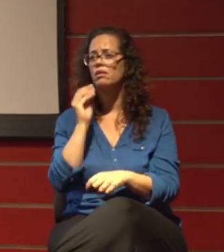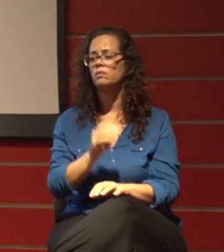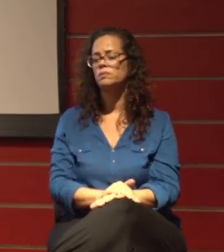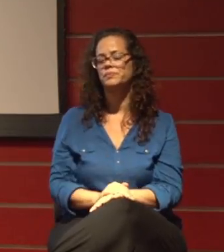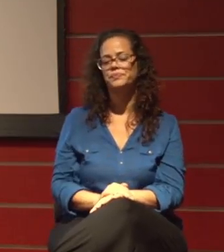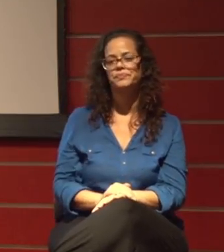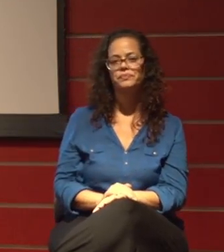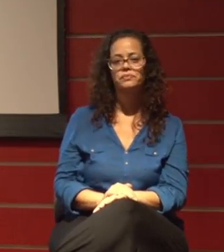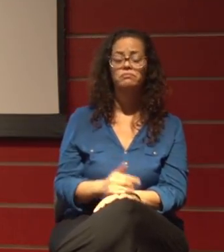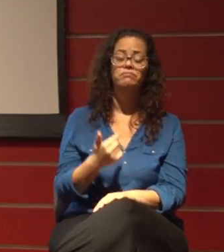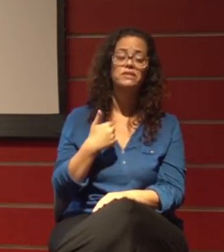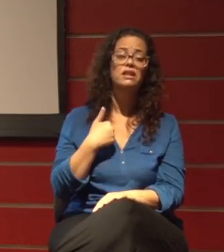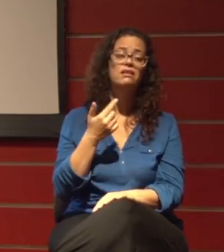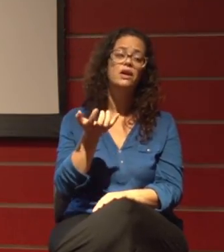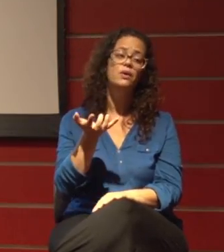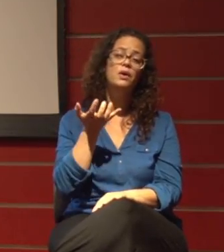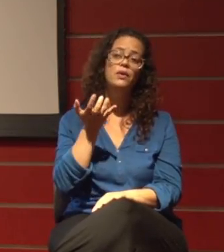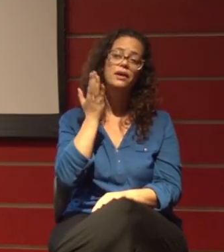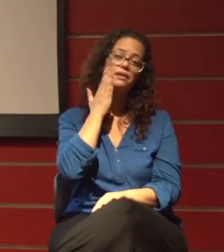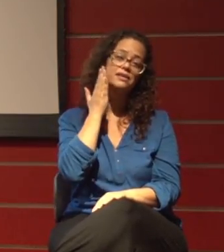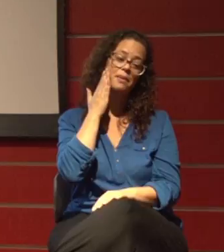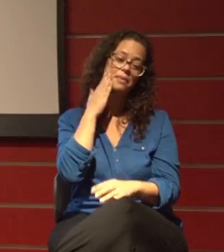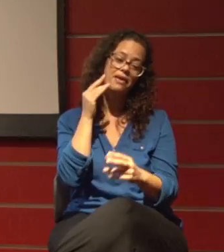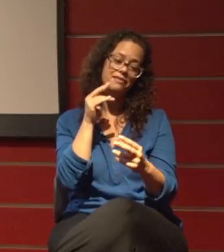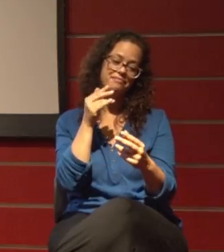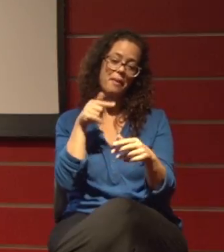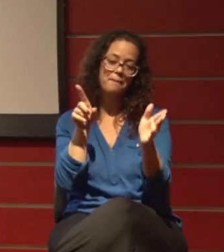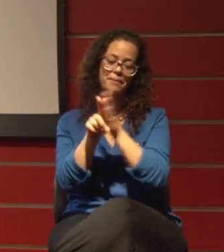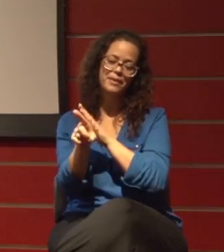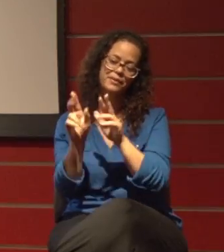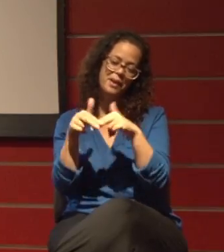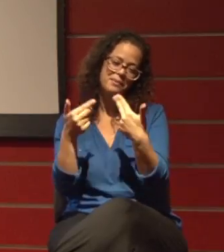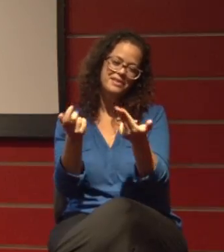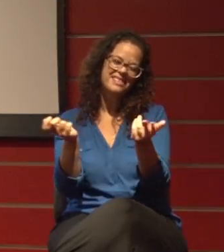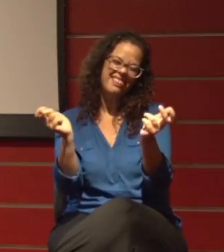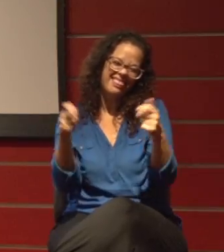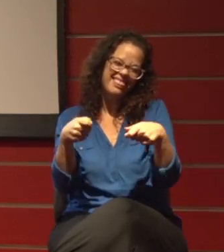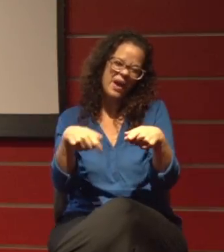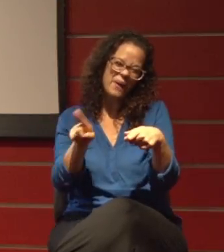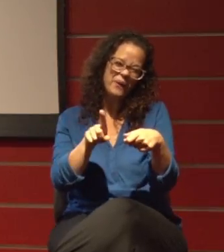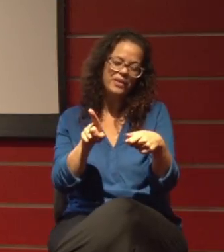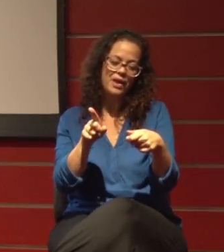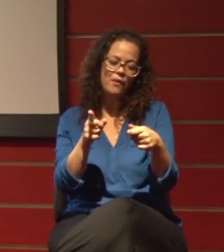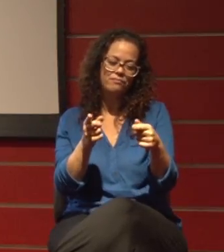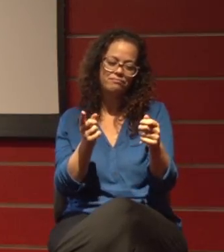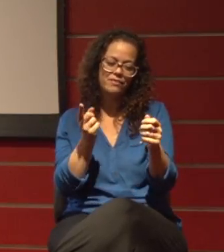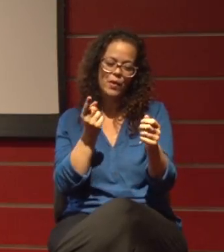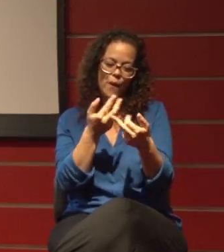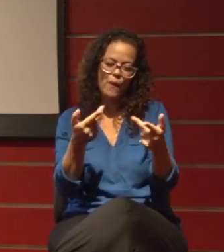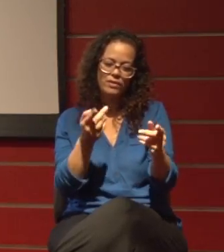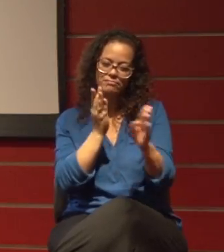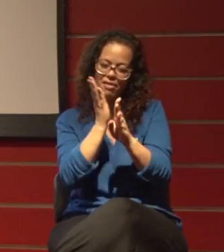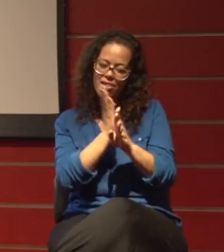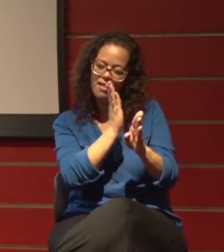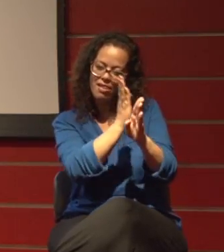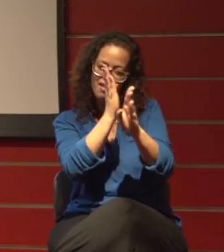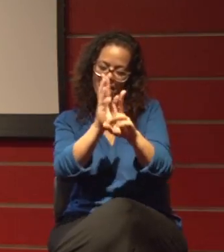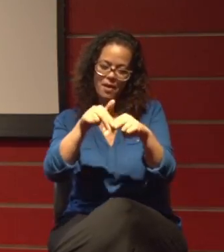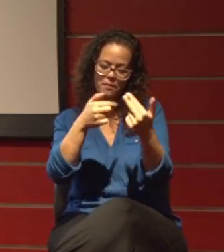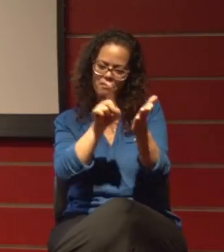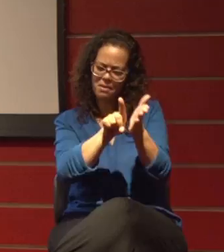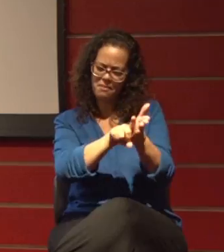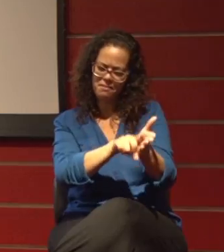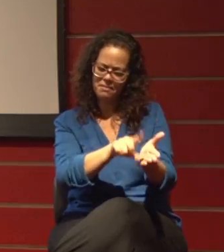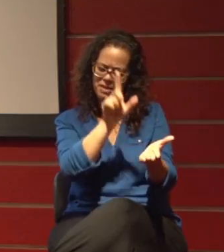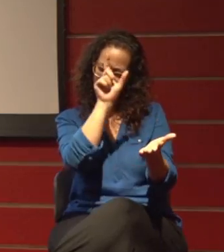que eu é era justamente isso que eu queria conversar contigo sobre essa possibilidade descobrir coisas a partir desses questionamentos que hipoteticamente